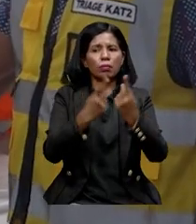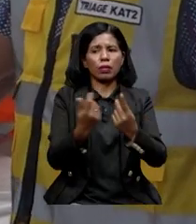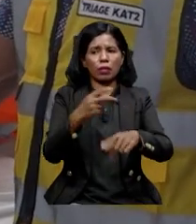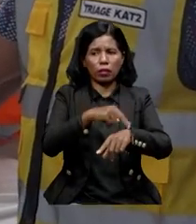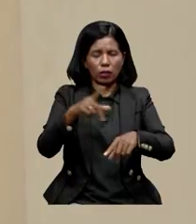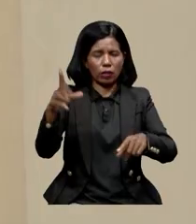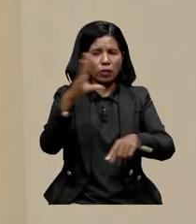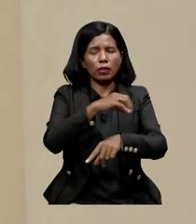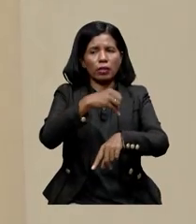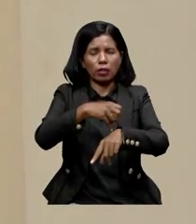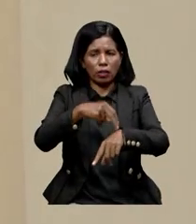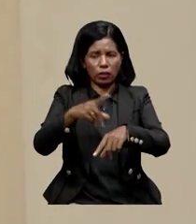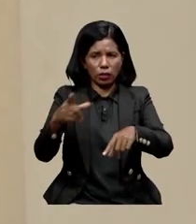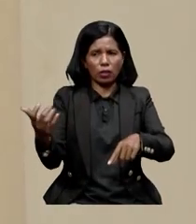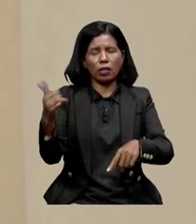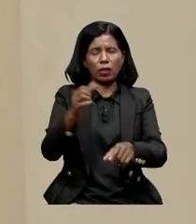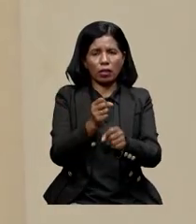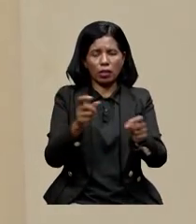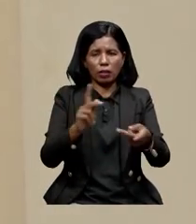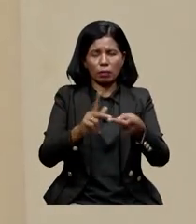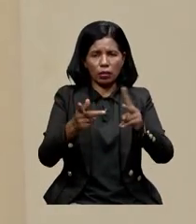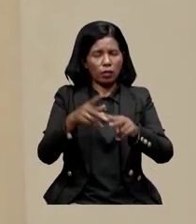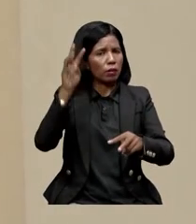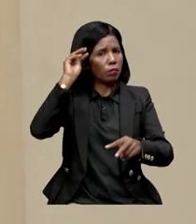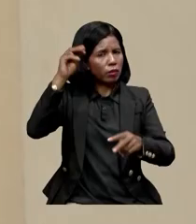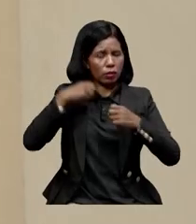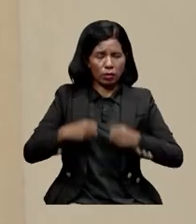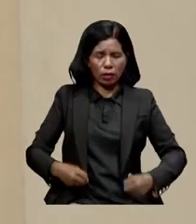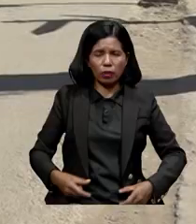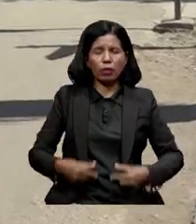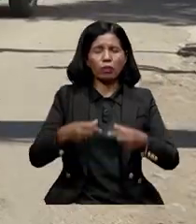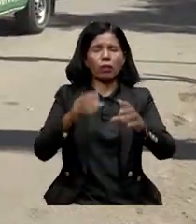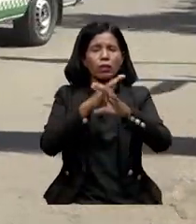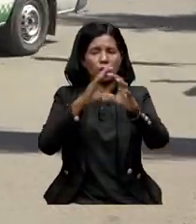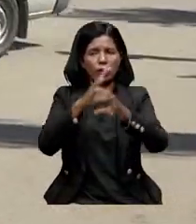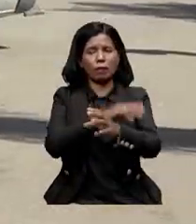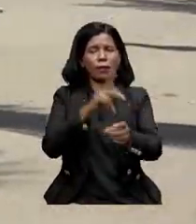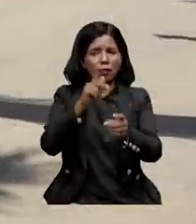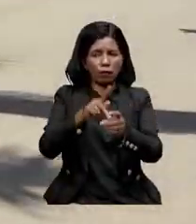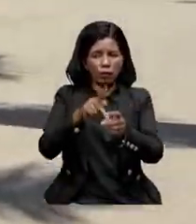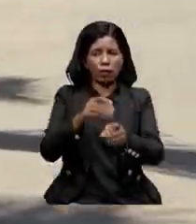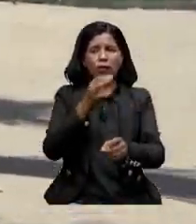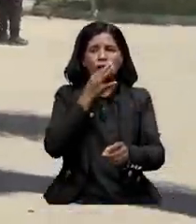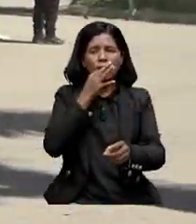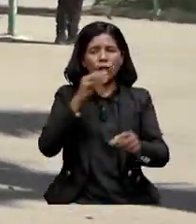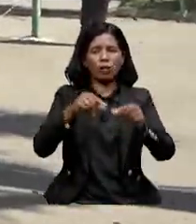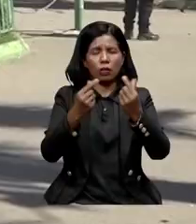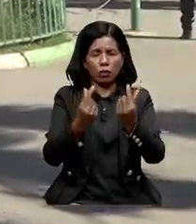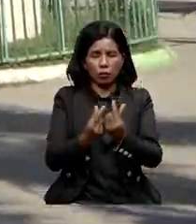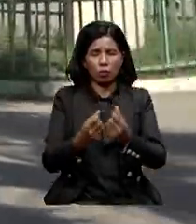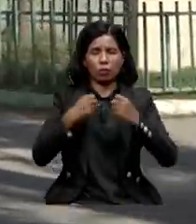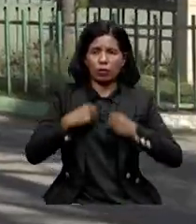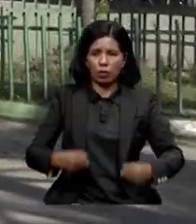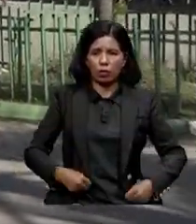no Internacional, nebe durante ne saiu na parceiro Ministério da Saúde, onde fornece carreta, combustível, hahan, ba equipa Comissão Saúde,